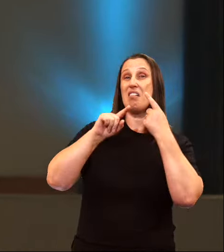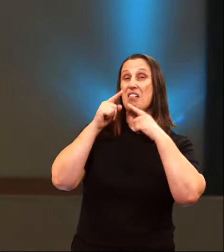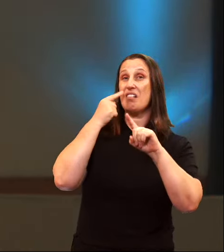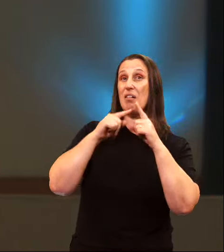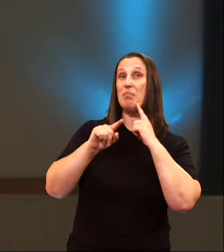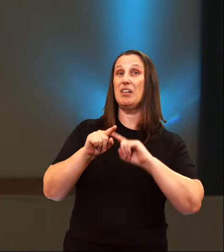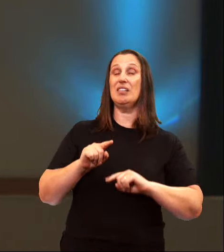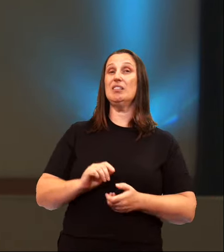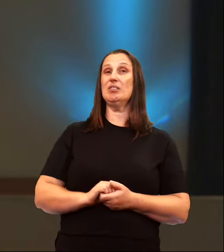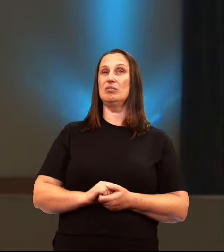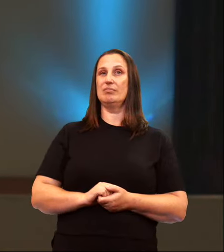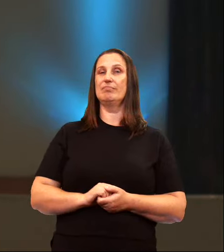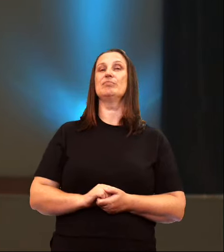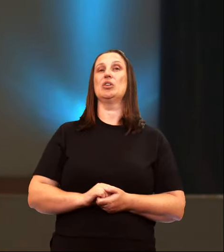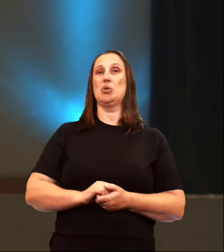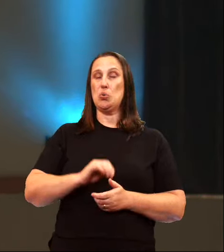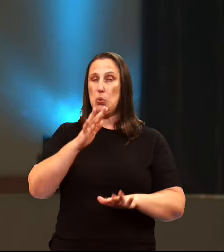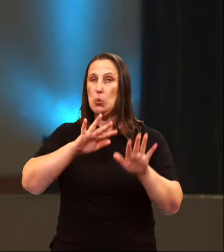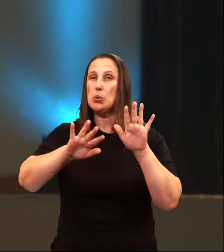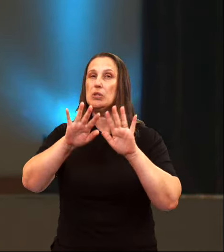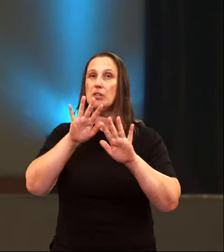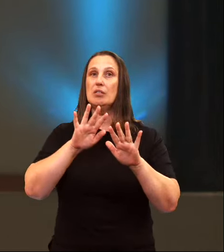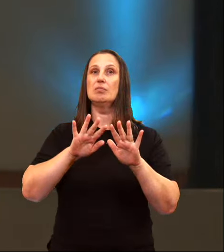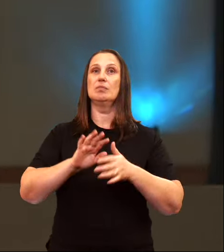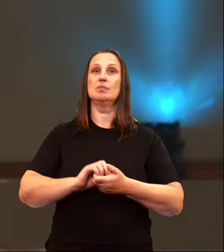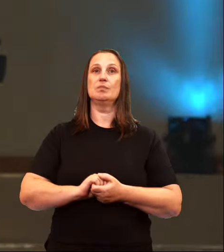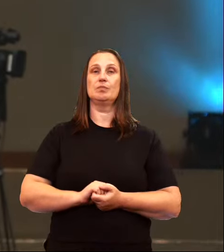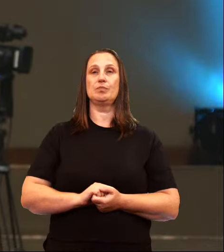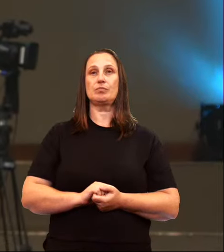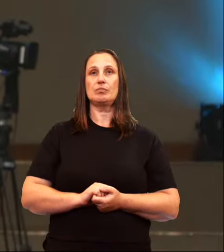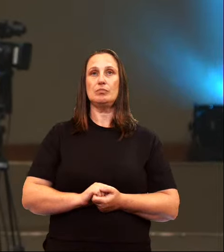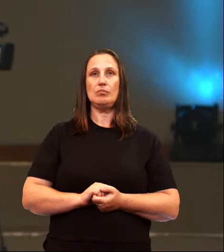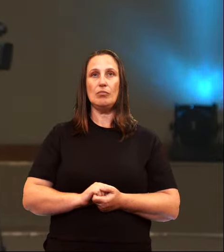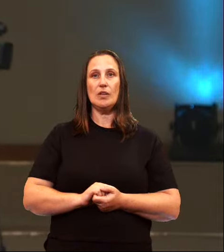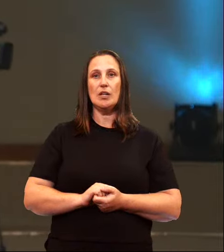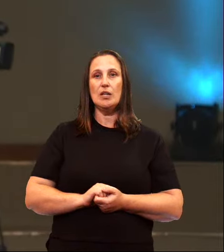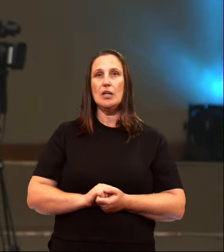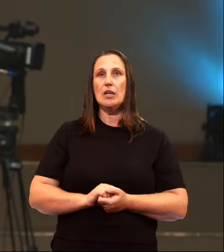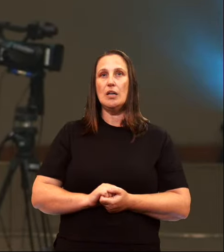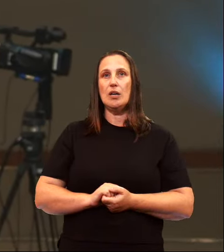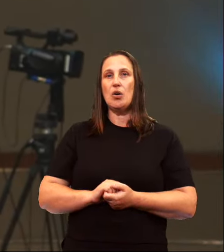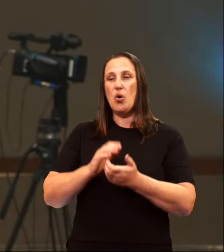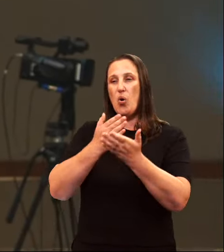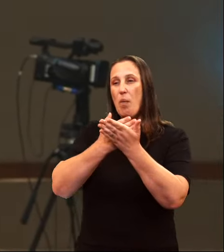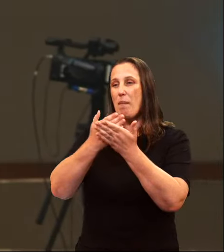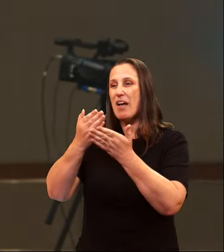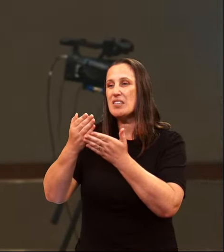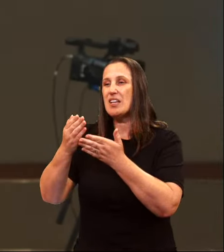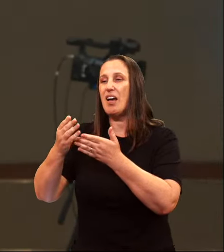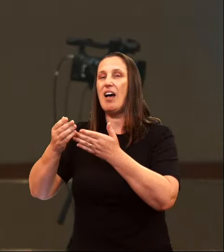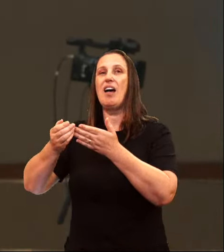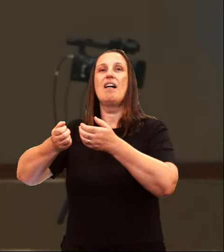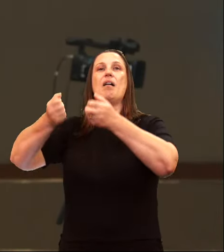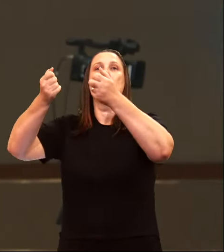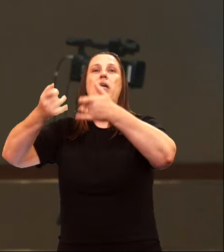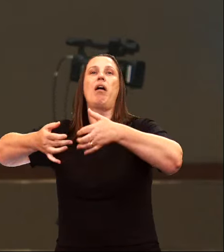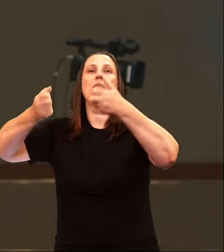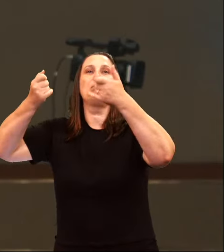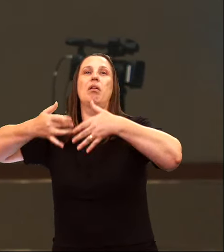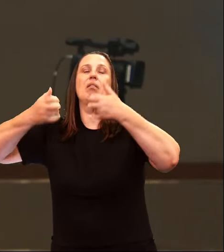tem sentido. O outro começou, não analisou direito, interpretou, começa a falar, você vai